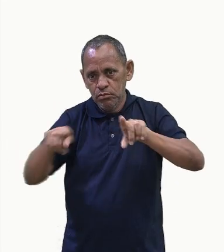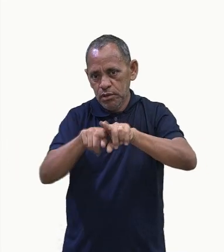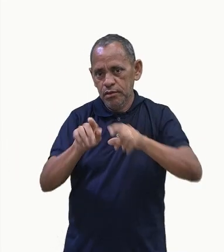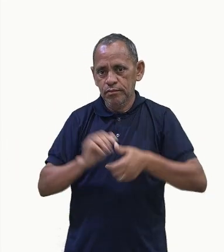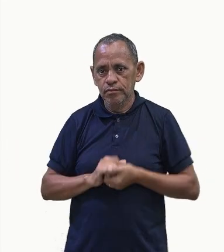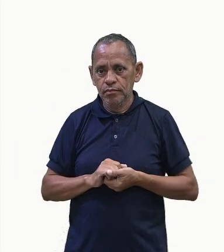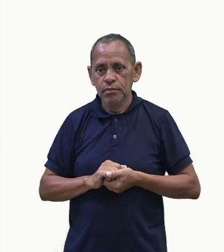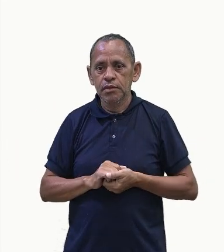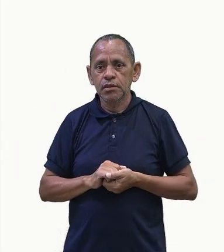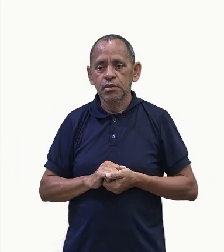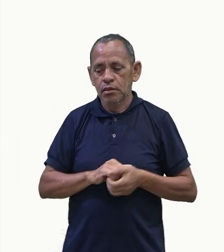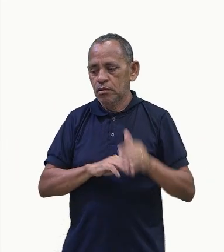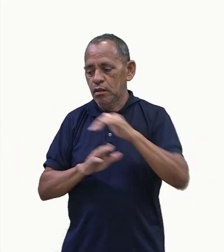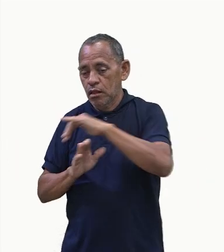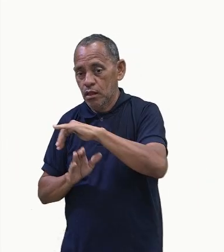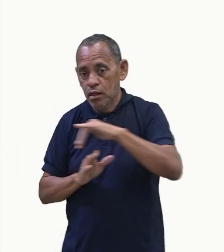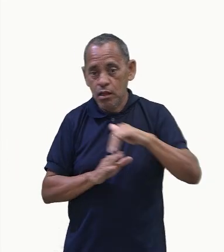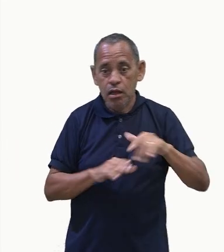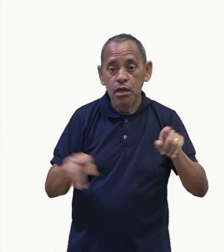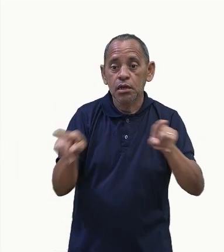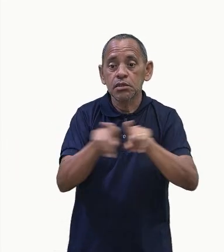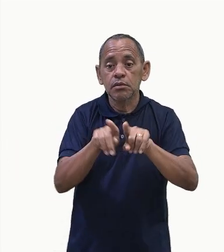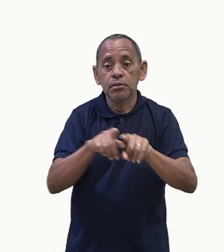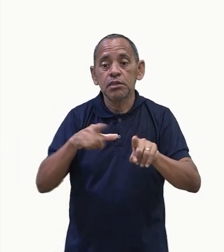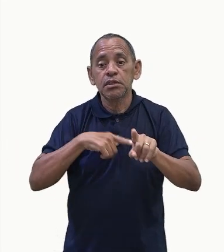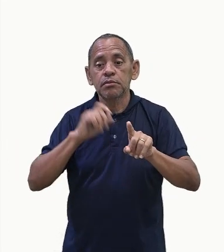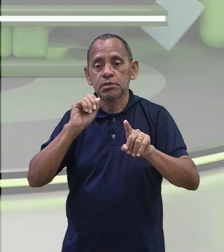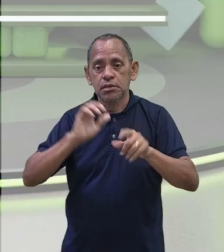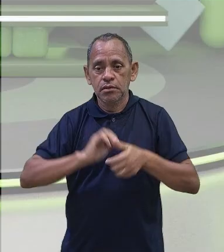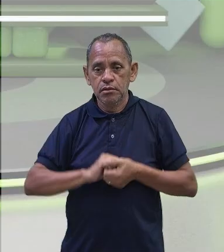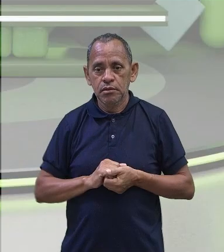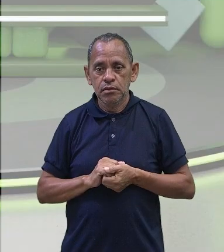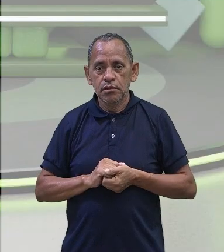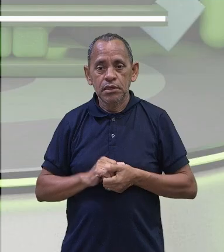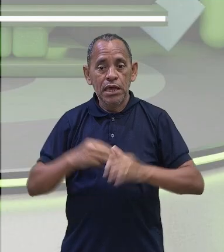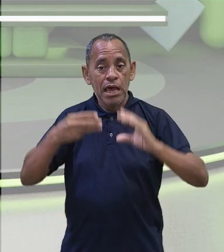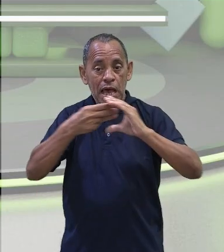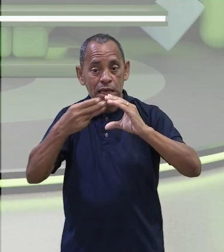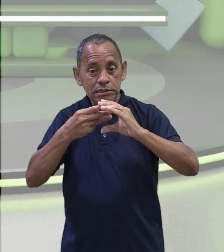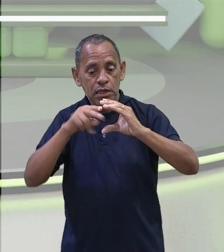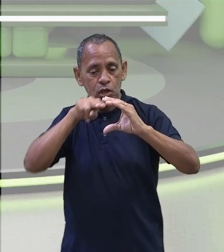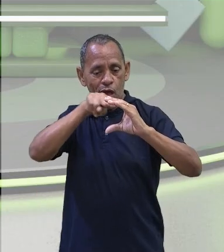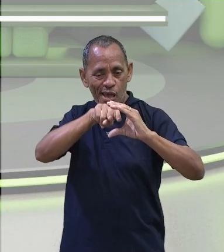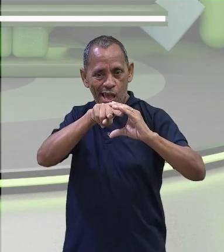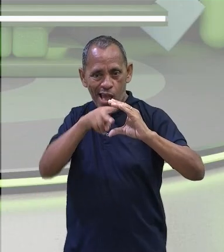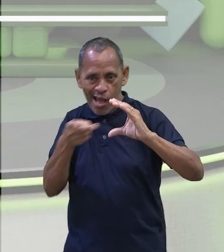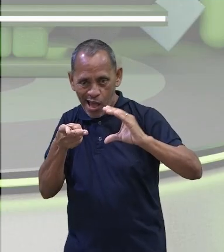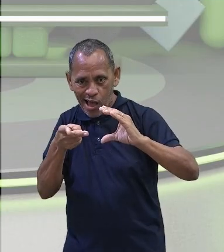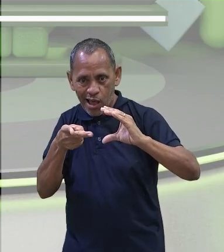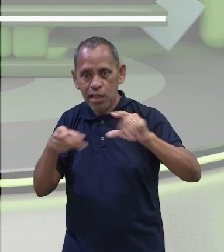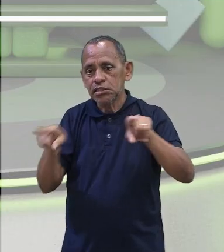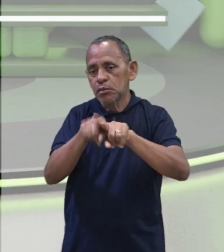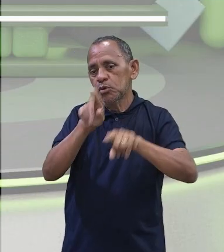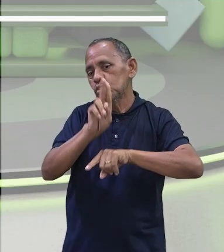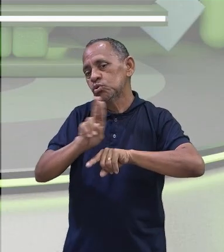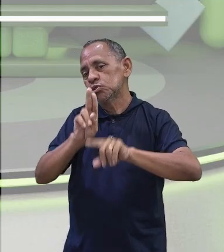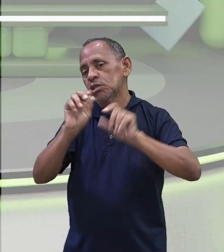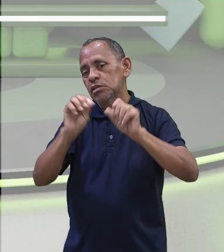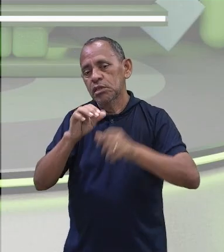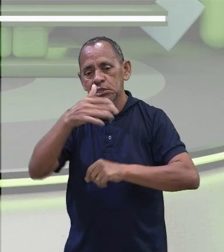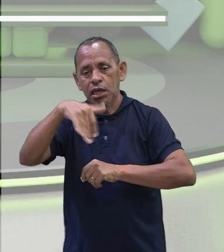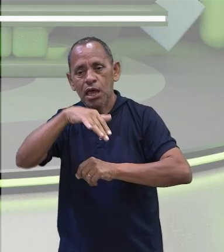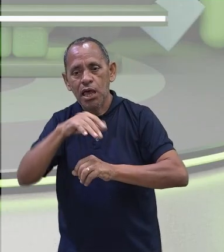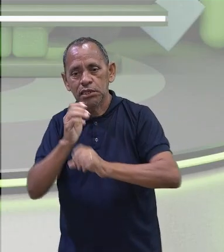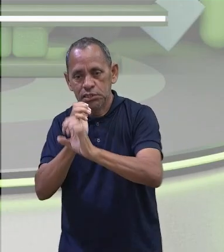transgênicos, nós temos aí as células-tronco, que também são utilizadas na